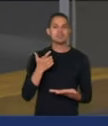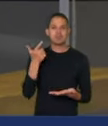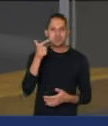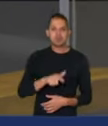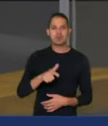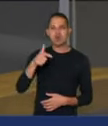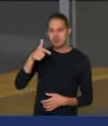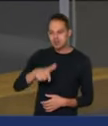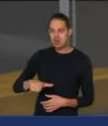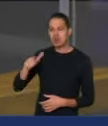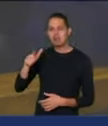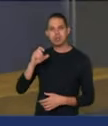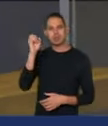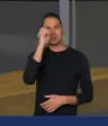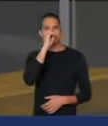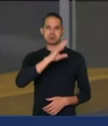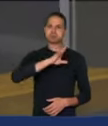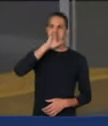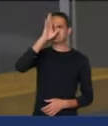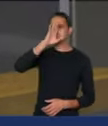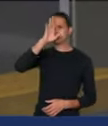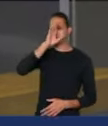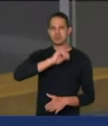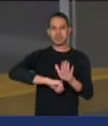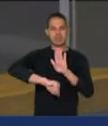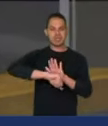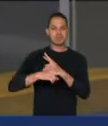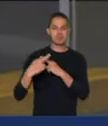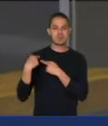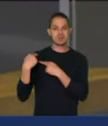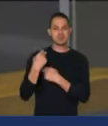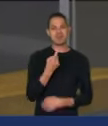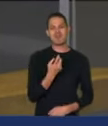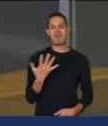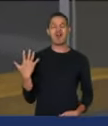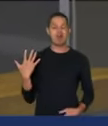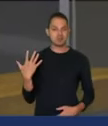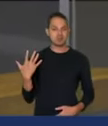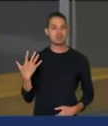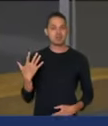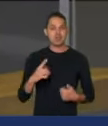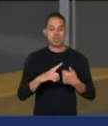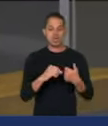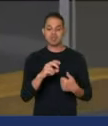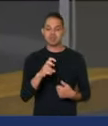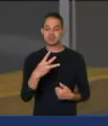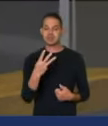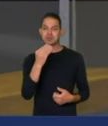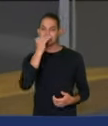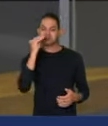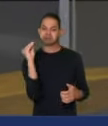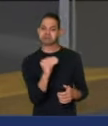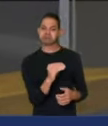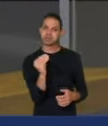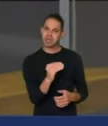reiteradamente abuso de poder e diversos crimes de responsabilidade e crimes comuns. Ele fere o artigo 53 da Constituição